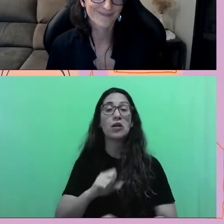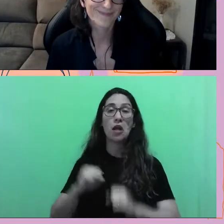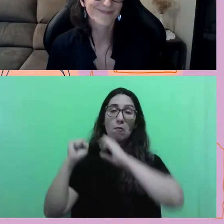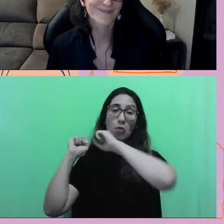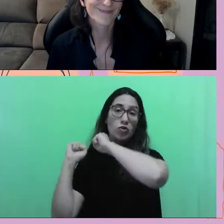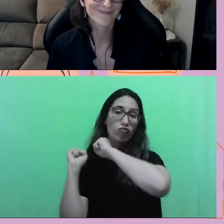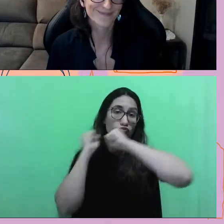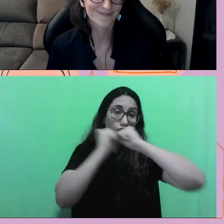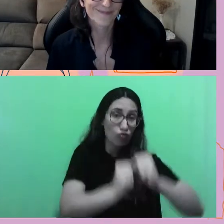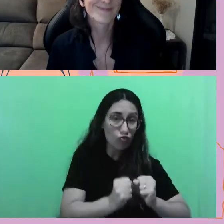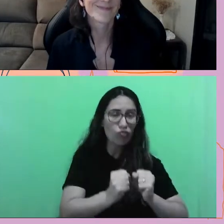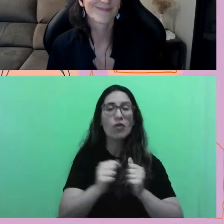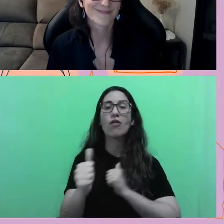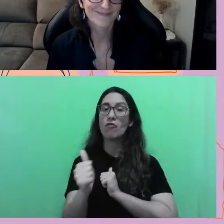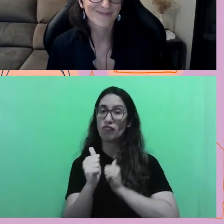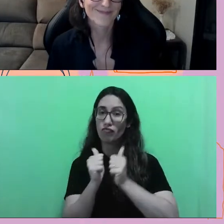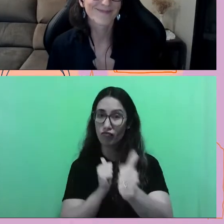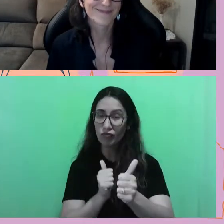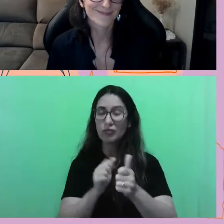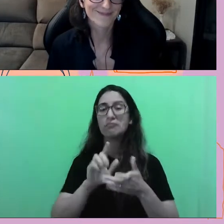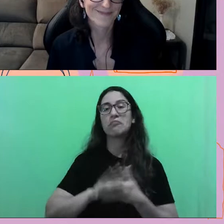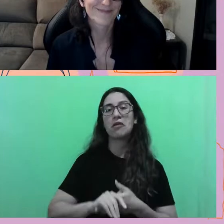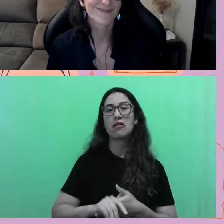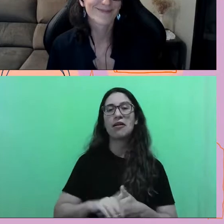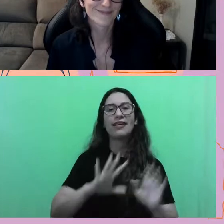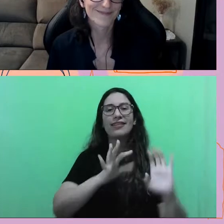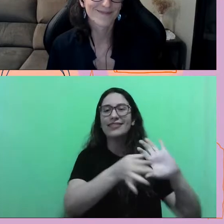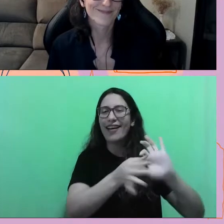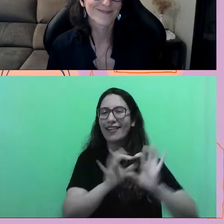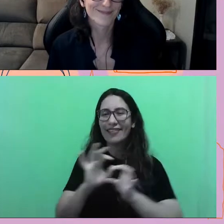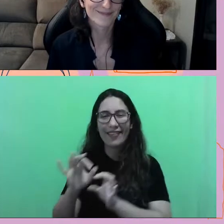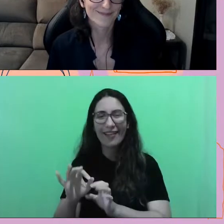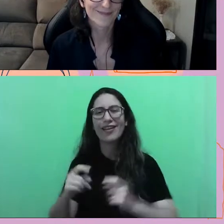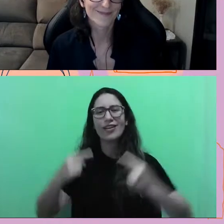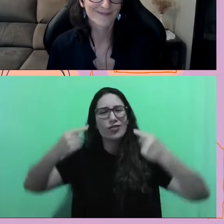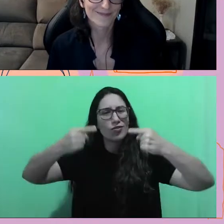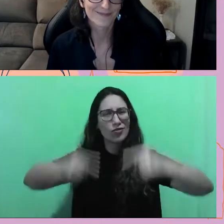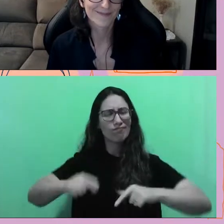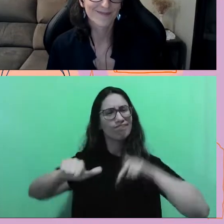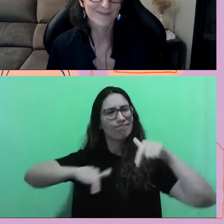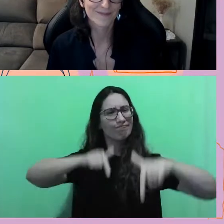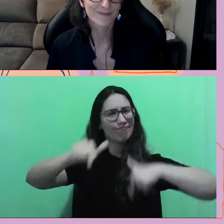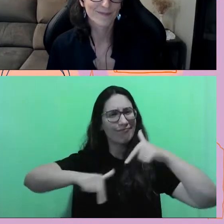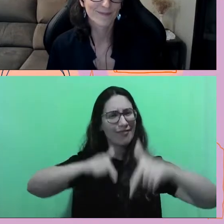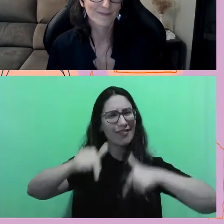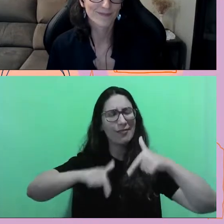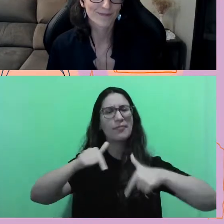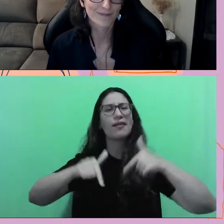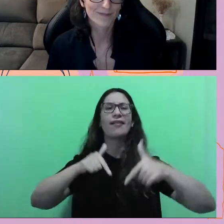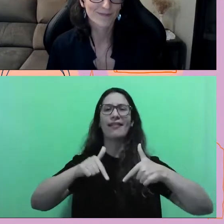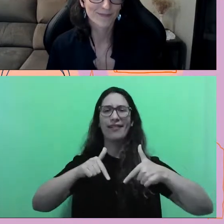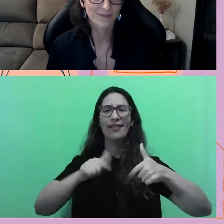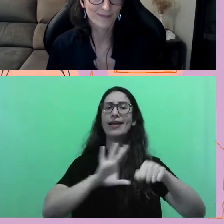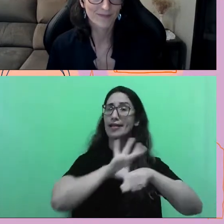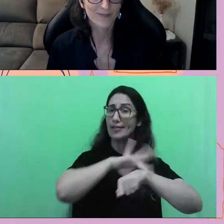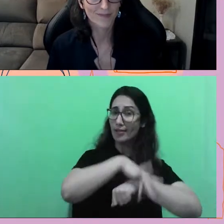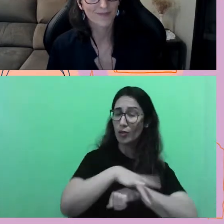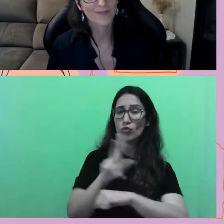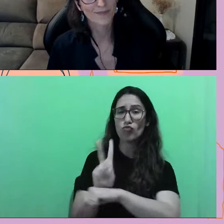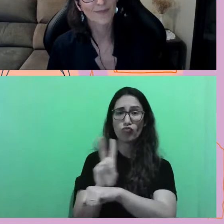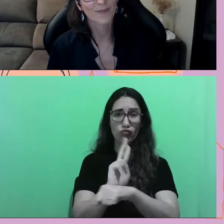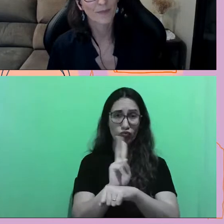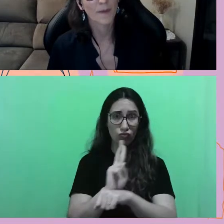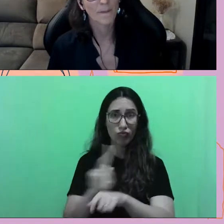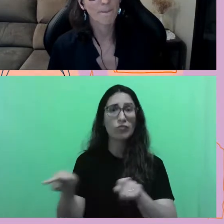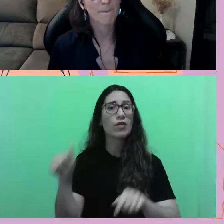mulher joga futebol, é do atletismo, a mulher, ela trabalha, né, de segurança, a mulher, ela